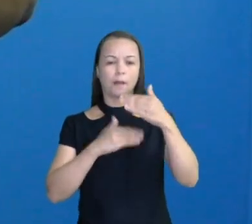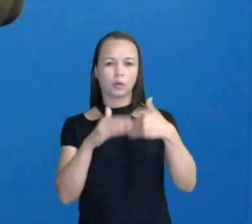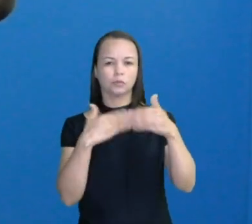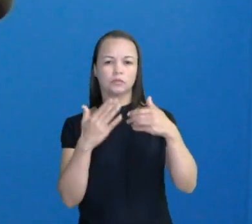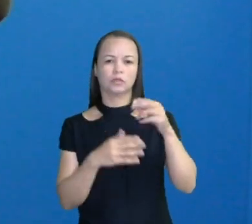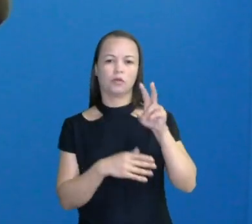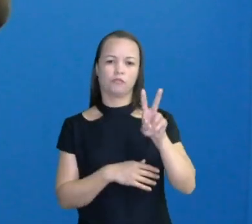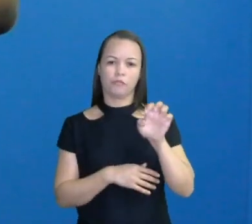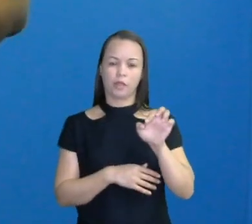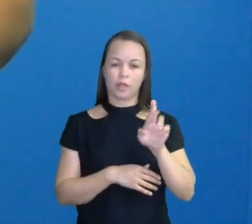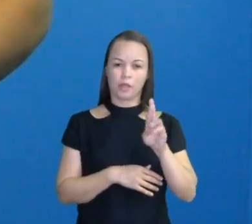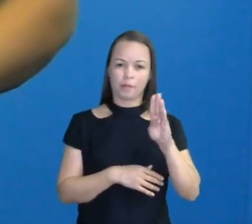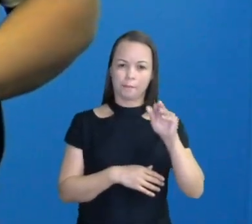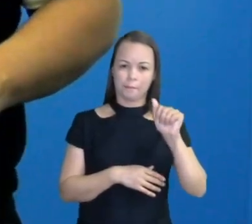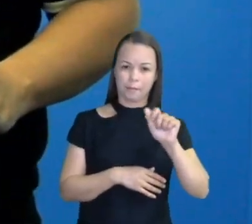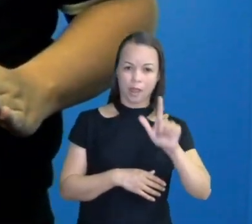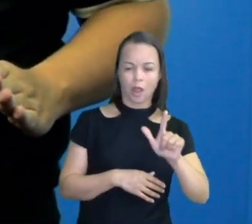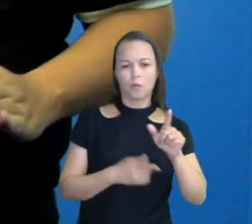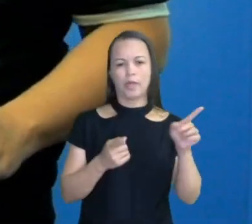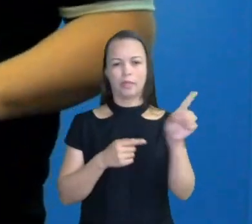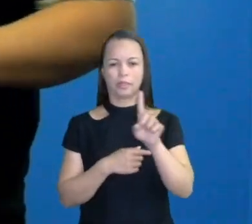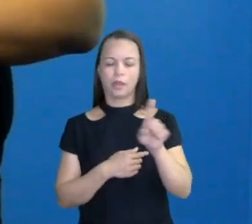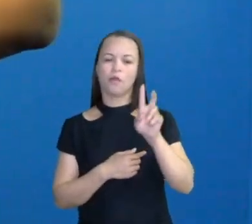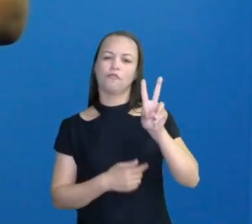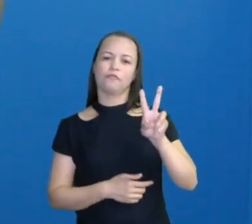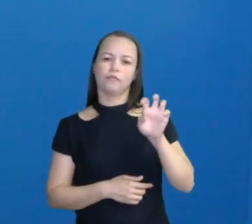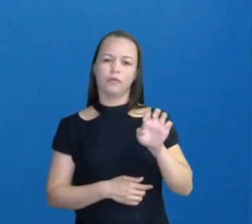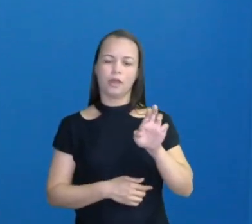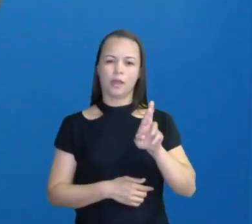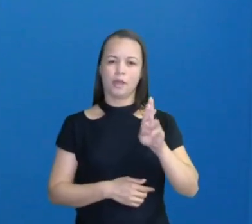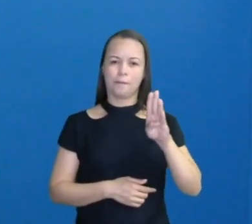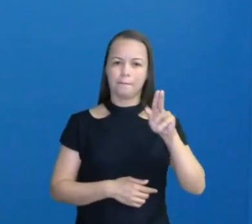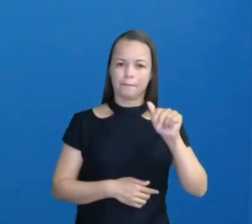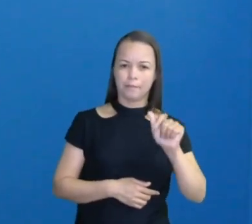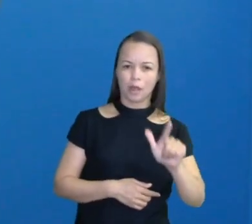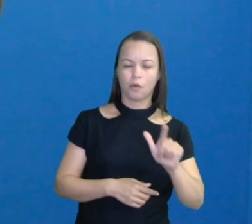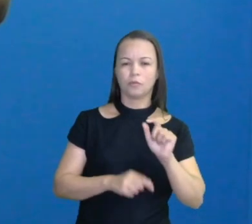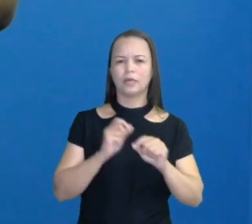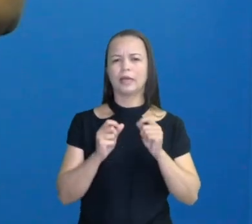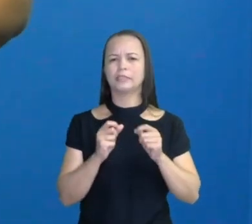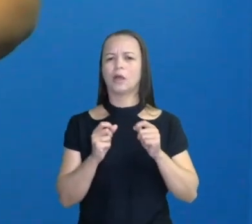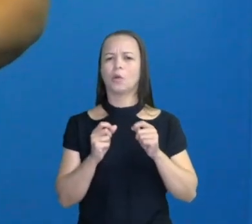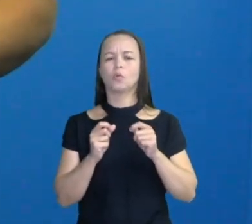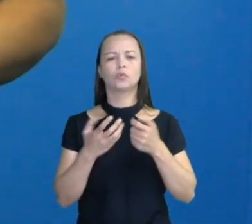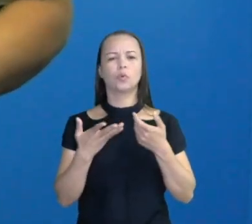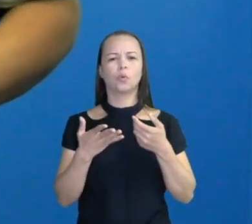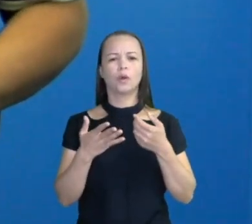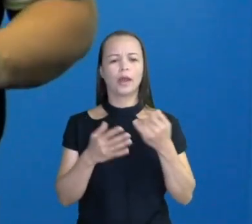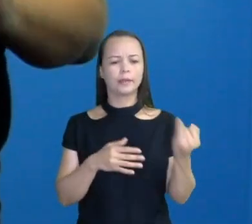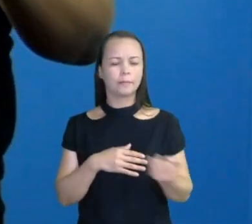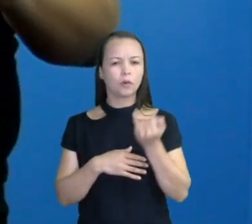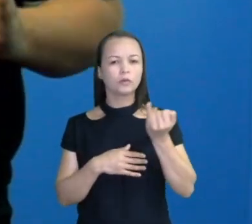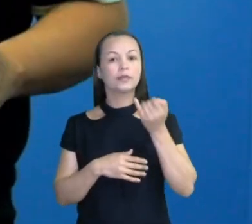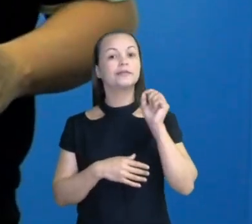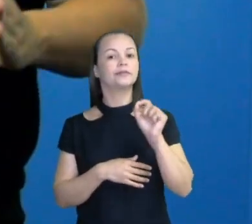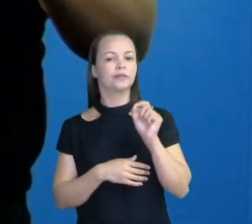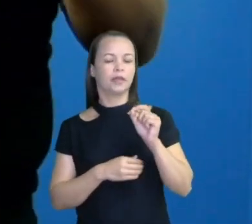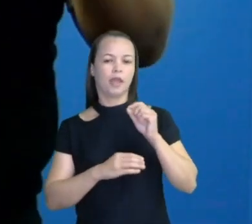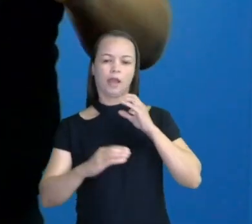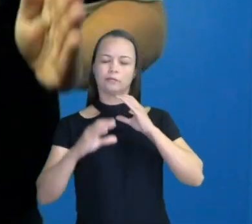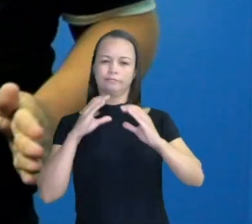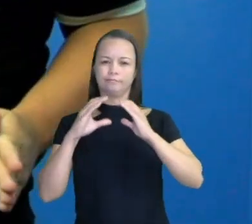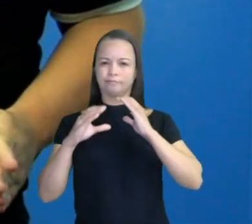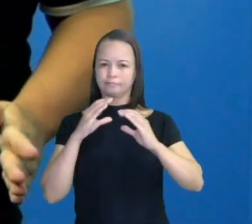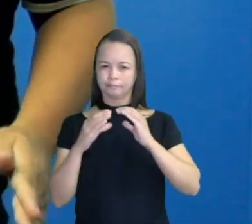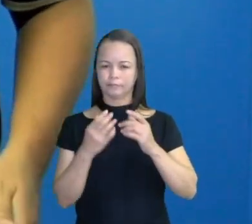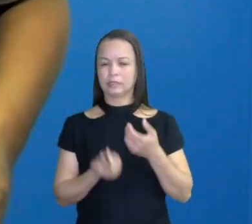verbal. O ponto-chave de um texto é comunicar. Para toda comunicação, a gente tem